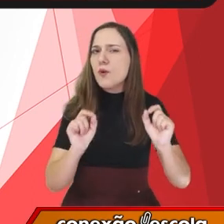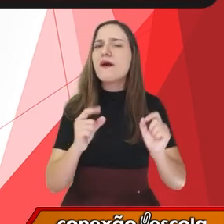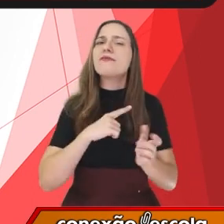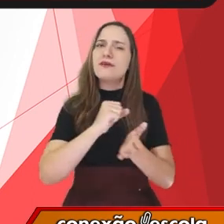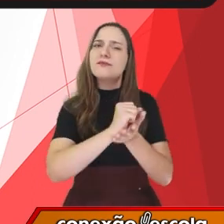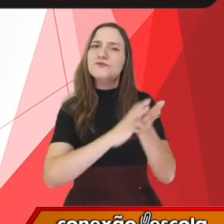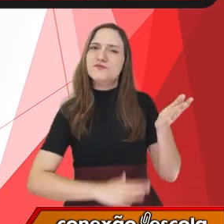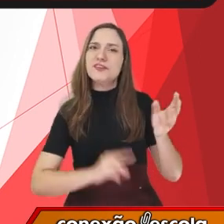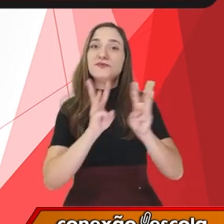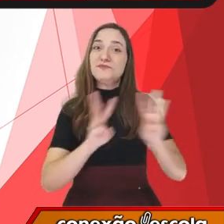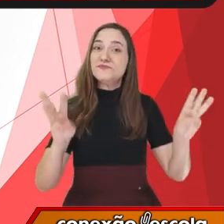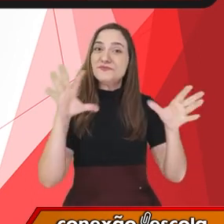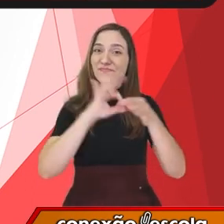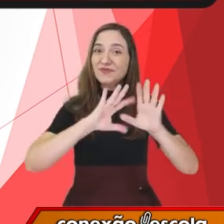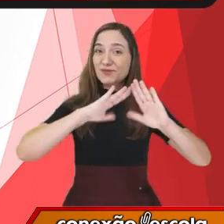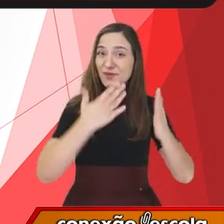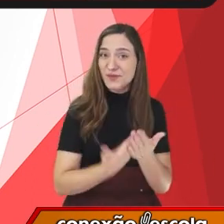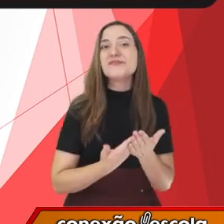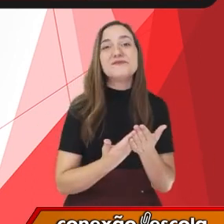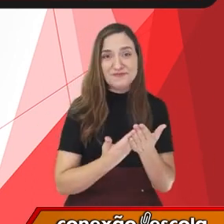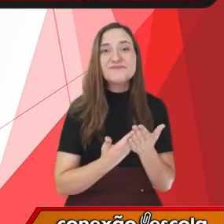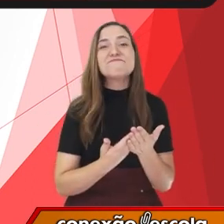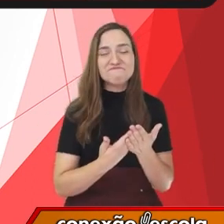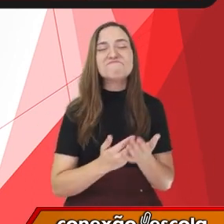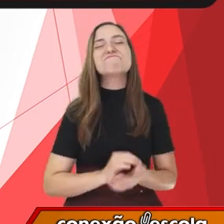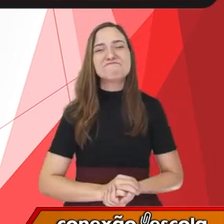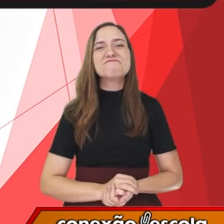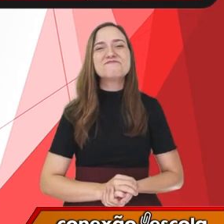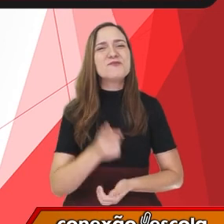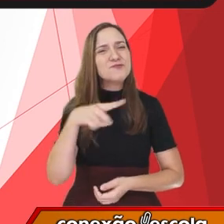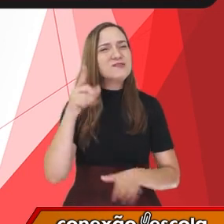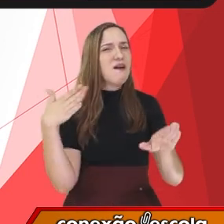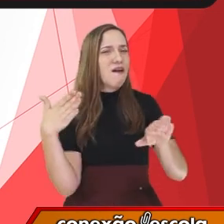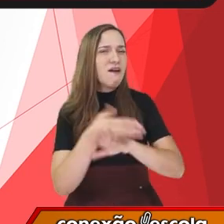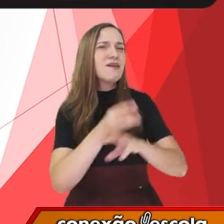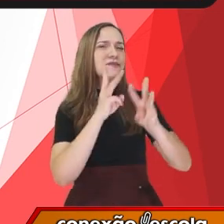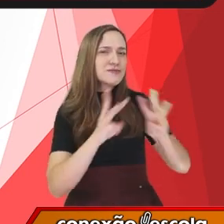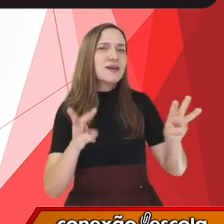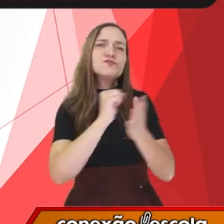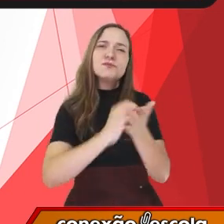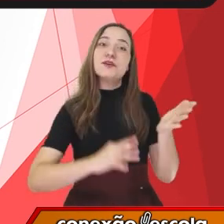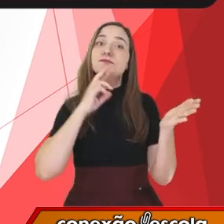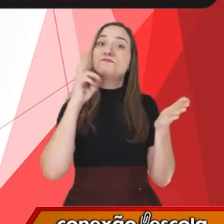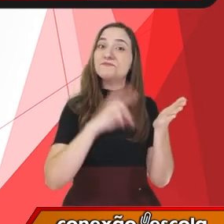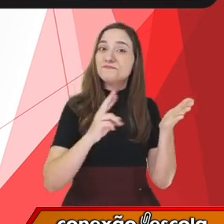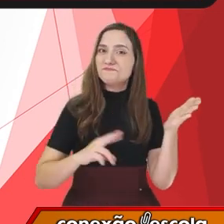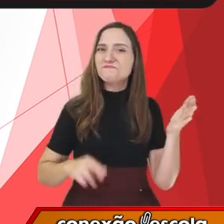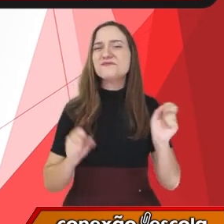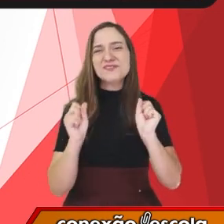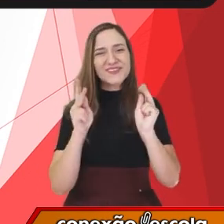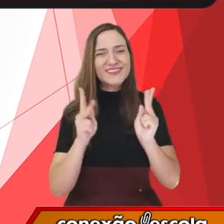algumas atividades lá no portal Conexão Escola. Acesse e realize as